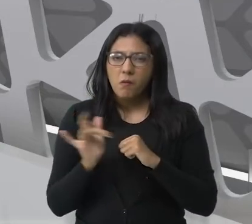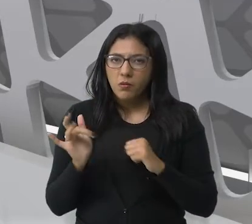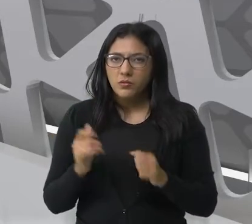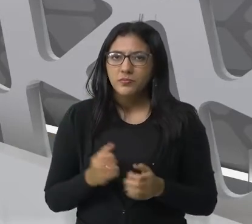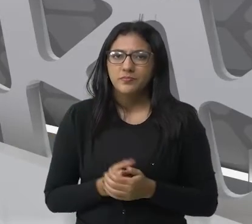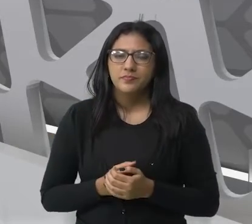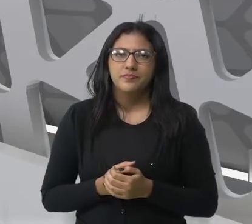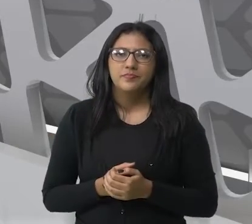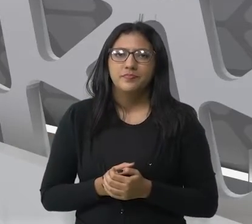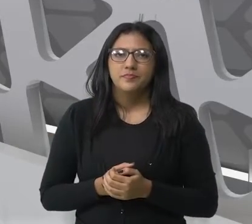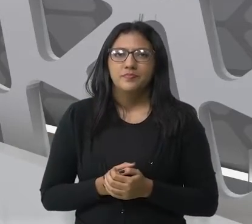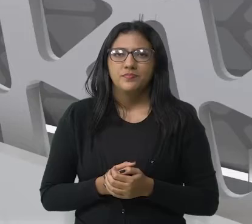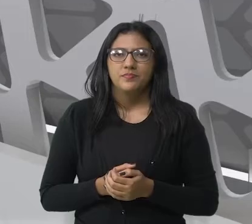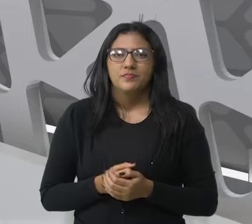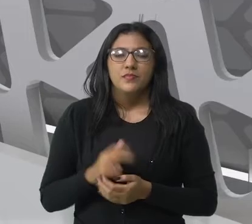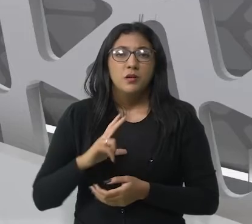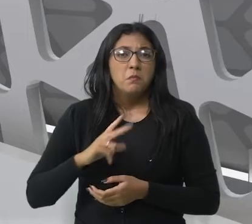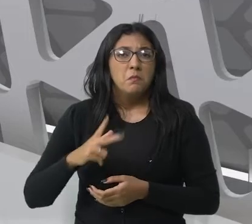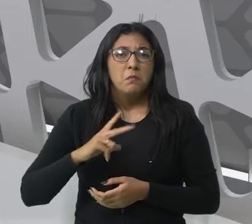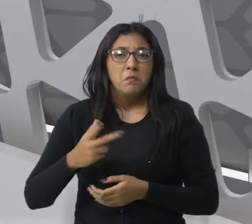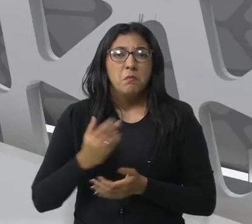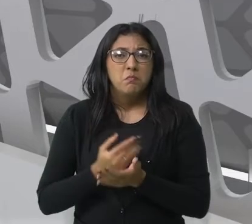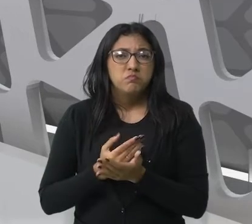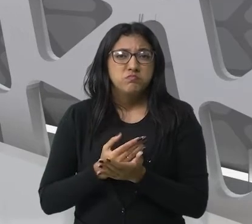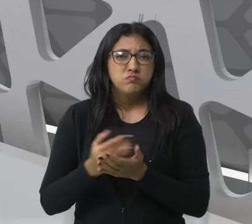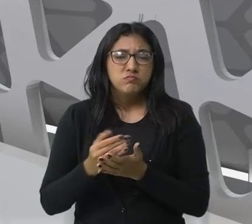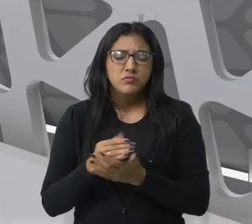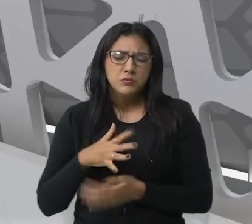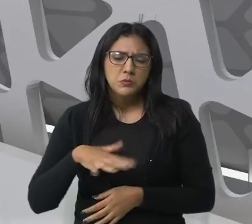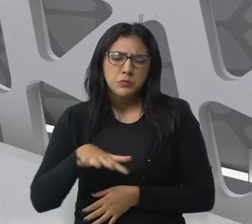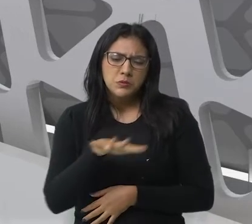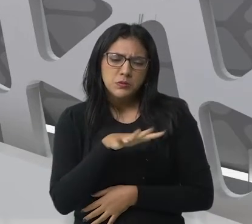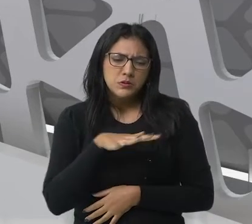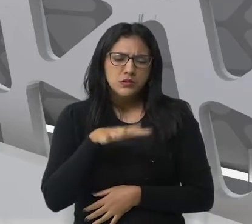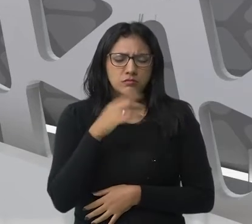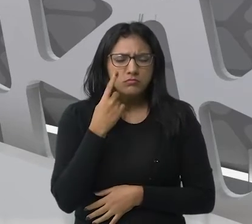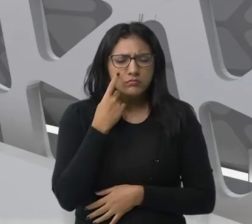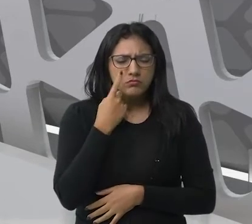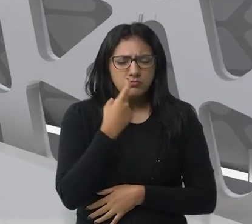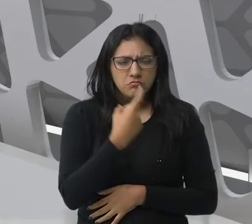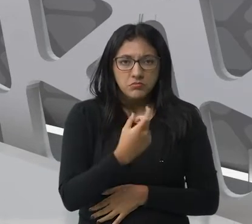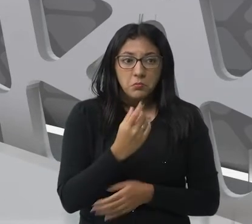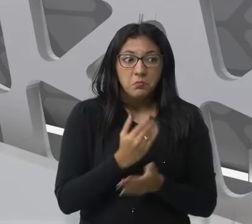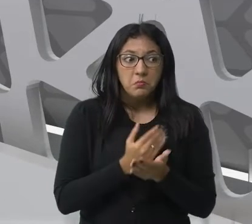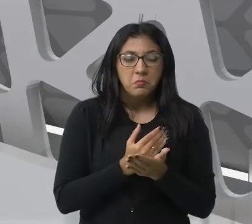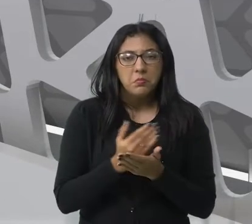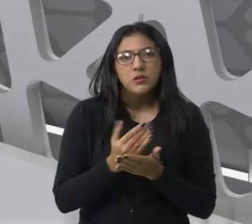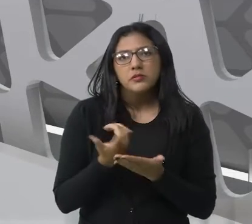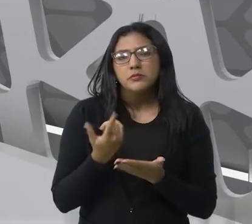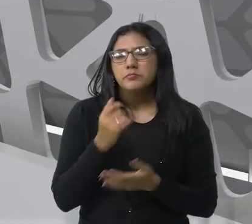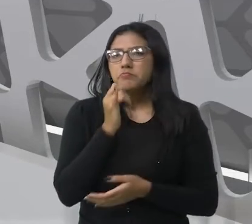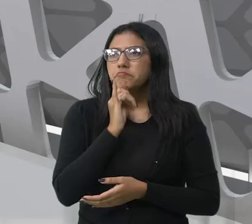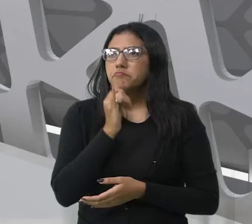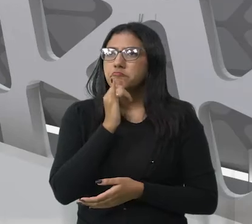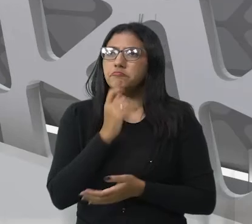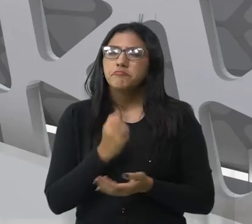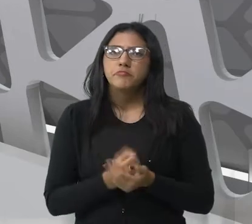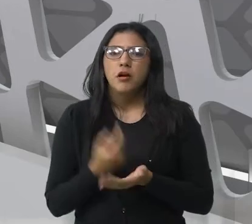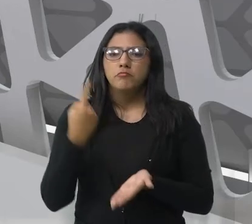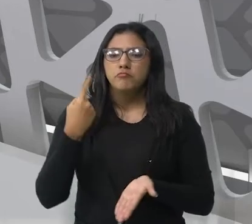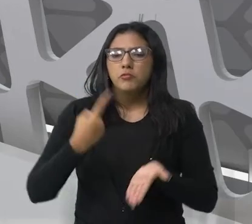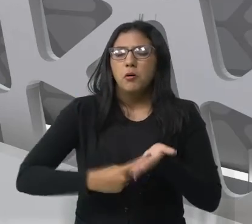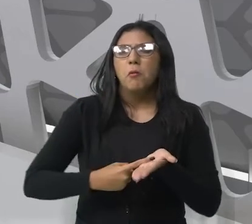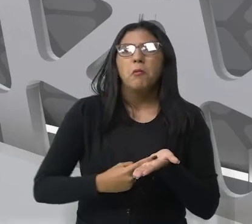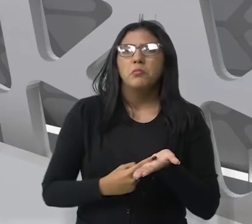a explorar essa extensão que pertencia à Espanha, eles vão ter que entrar em um acordo, né? Não vai